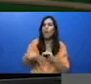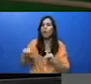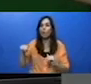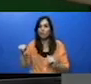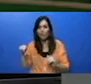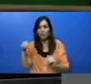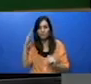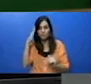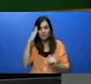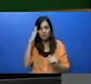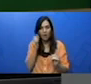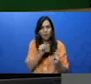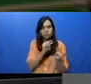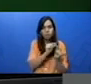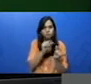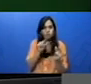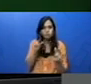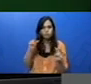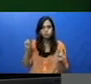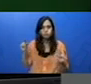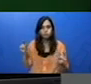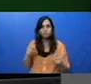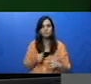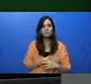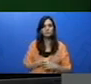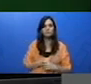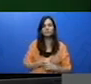1.259, aí depois só vou mudar o final.